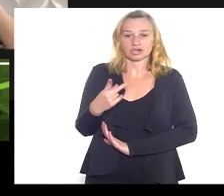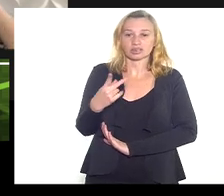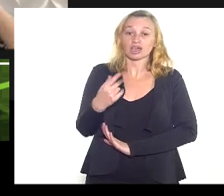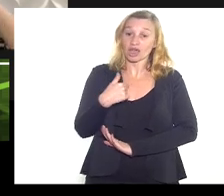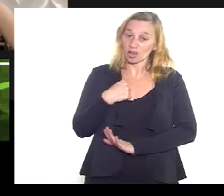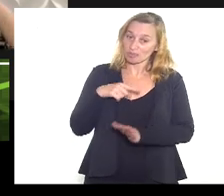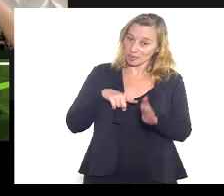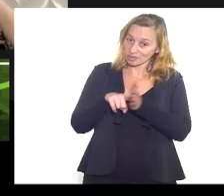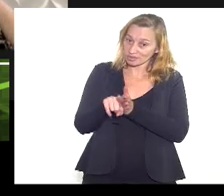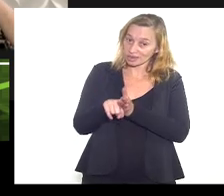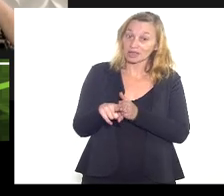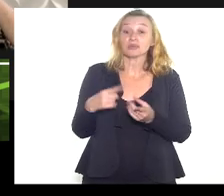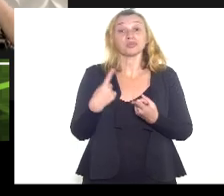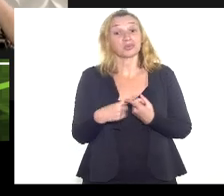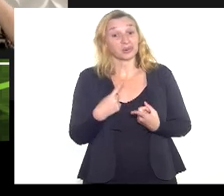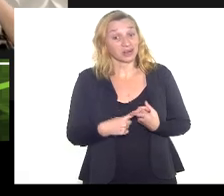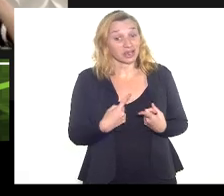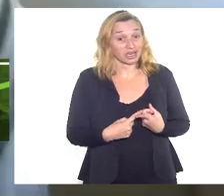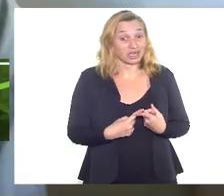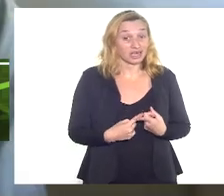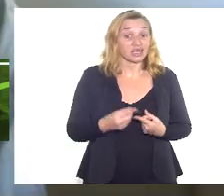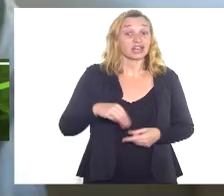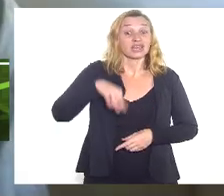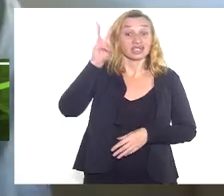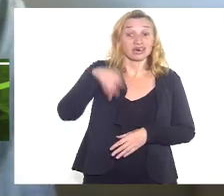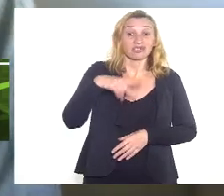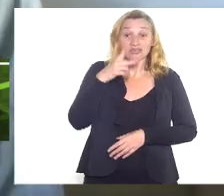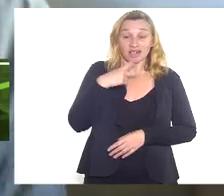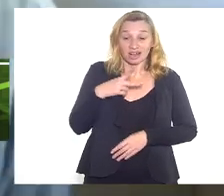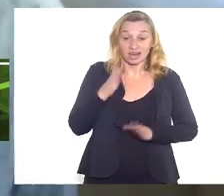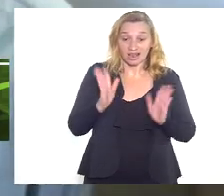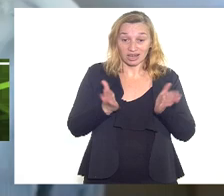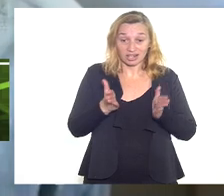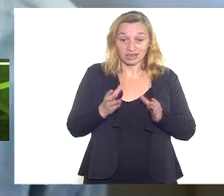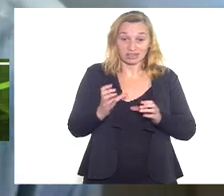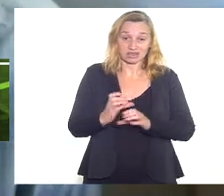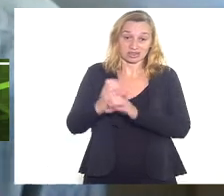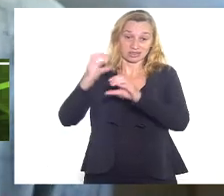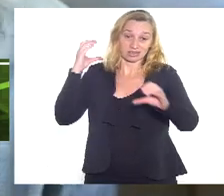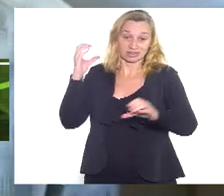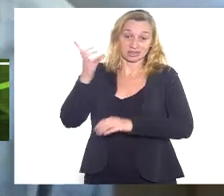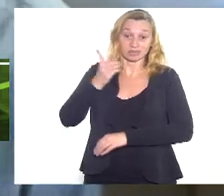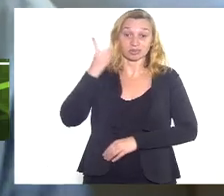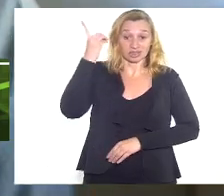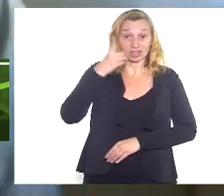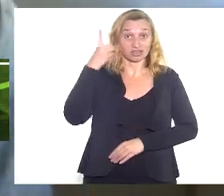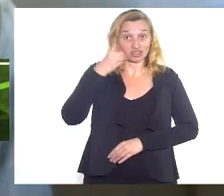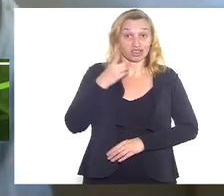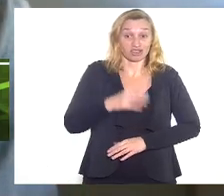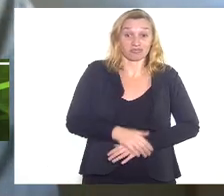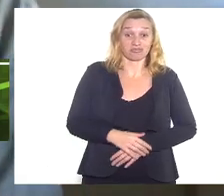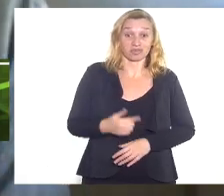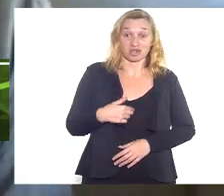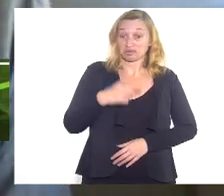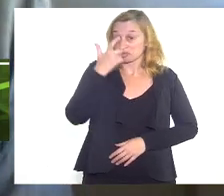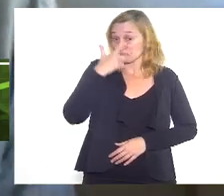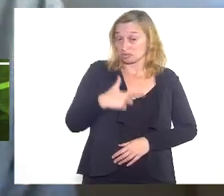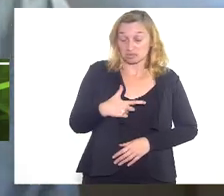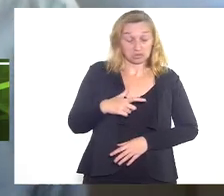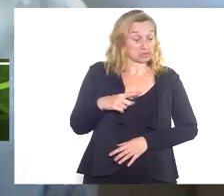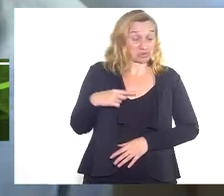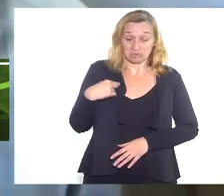pergunta, porque quem vai falar agora é um deputado, mas que é engenheiro. Não sou advogado